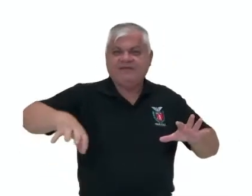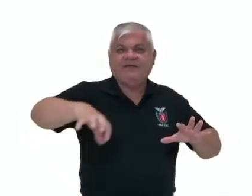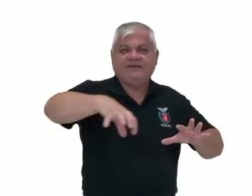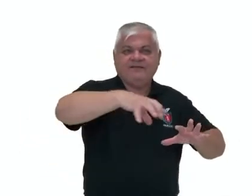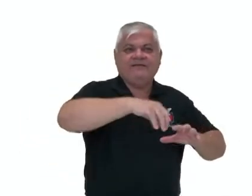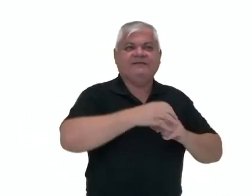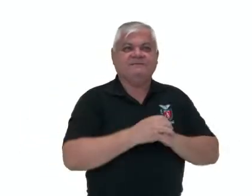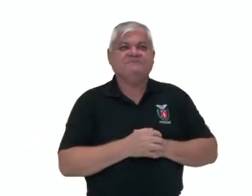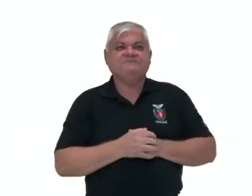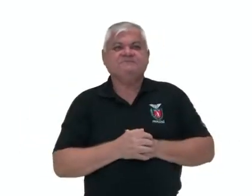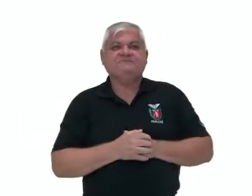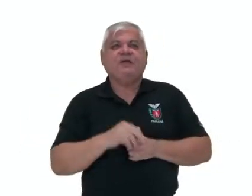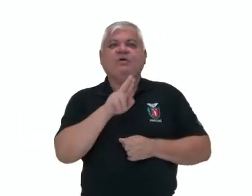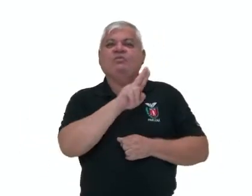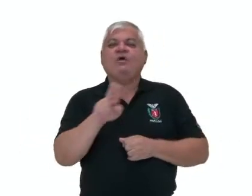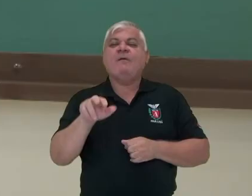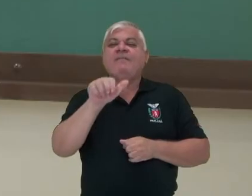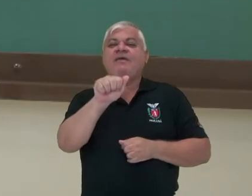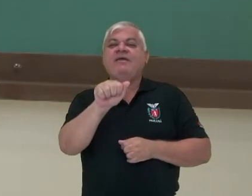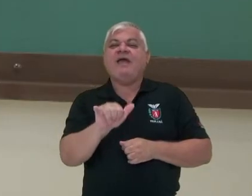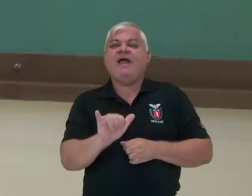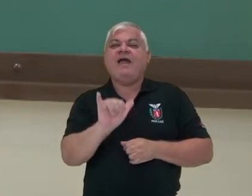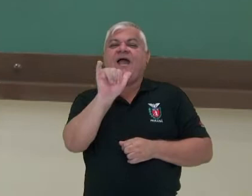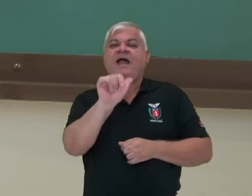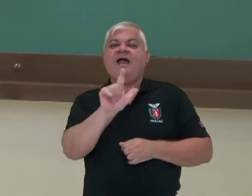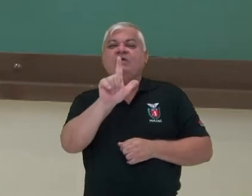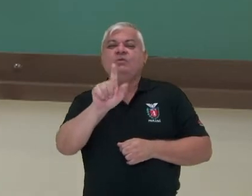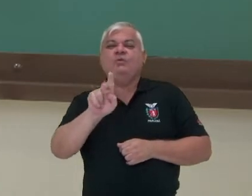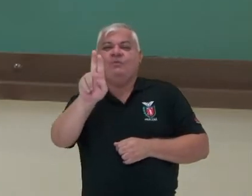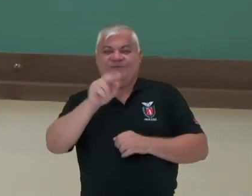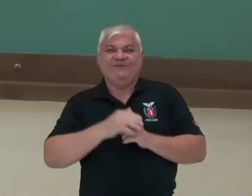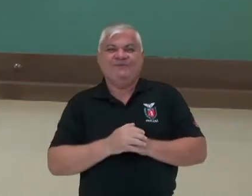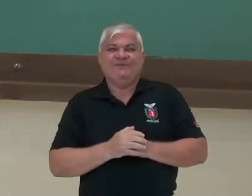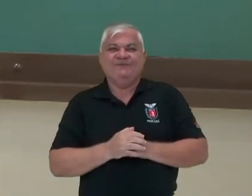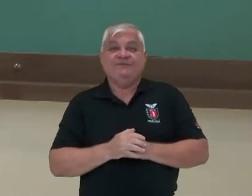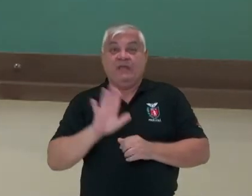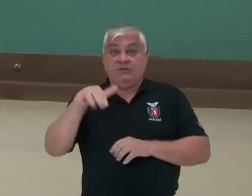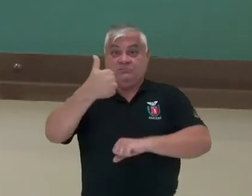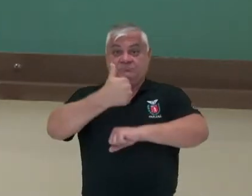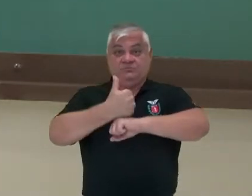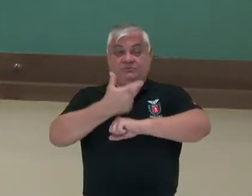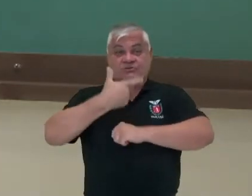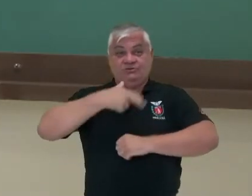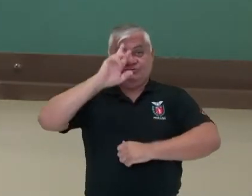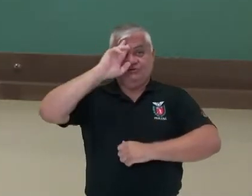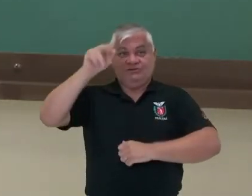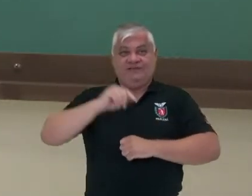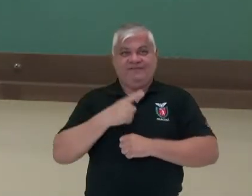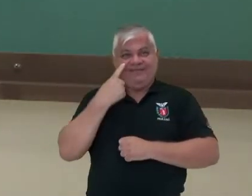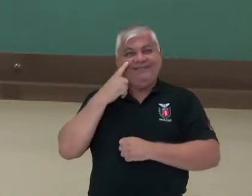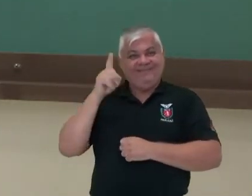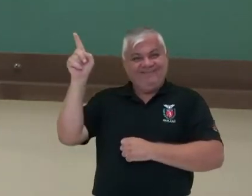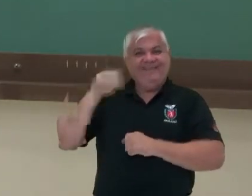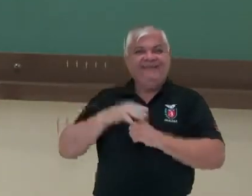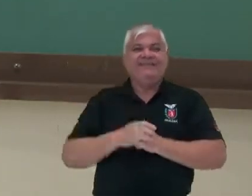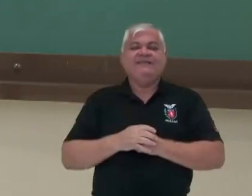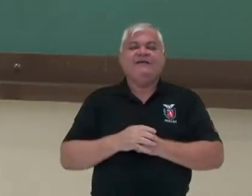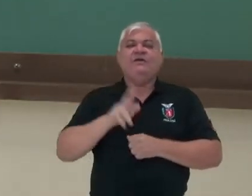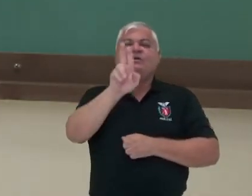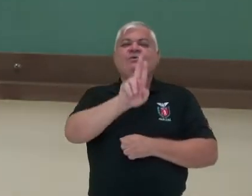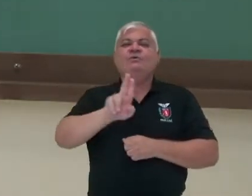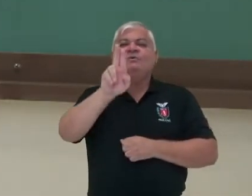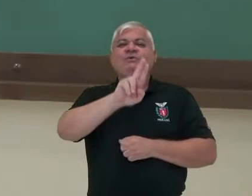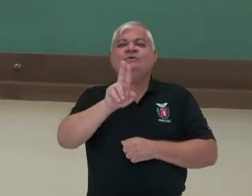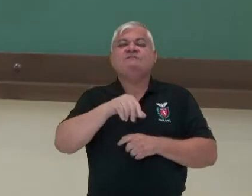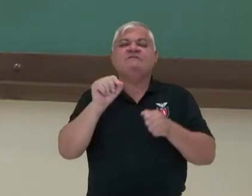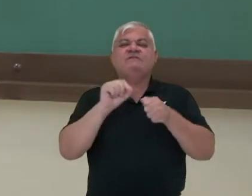ailu, cujo chefe chamava curaca. Então aqui, ó, nessa imagem mostra, eles usavam esse